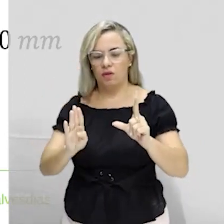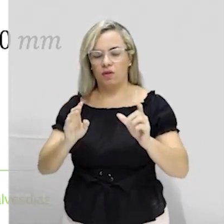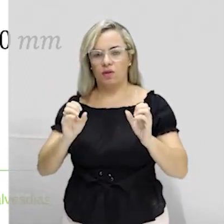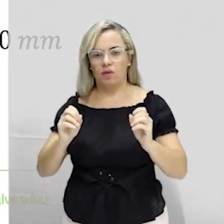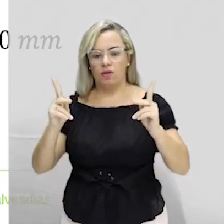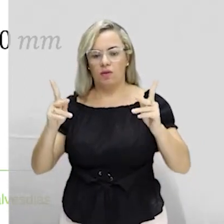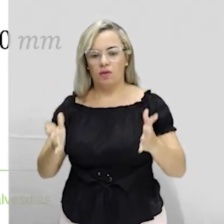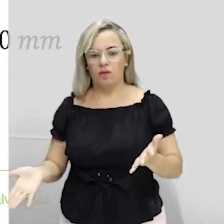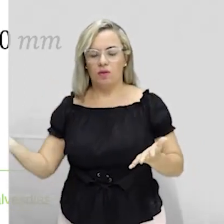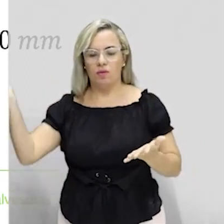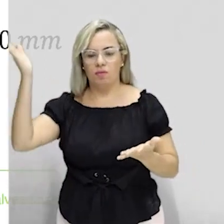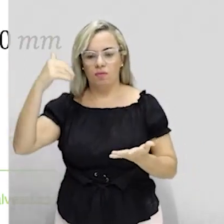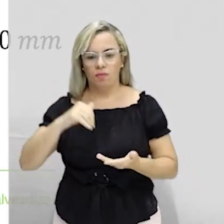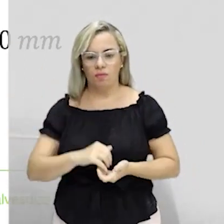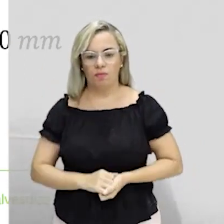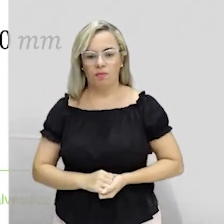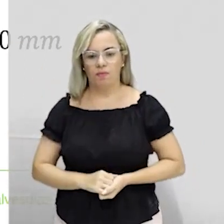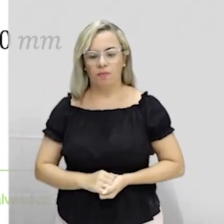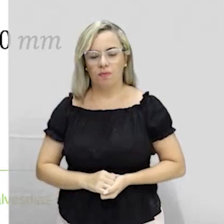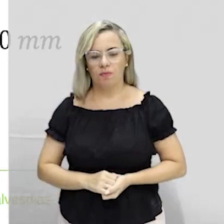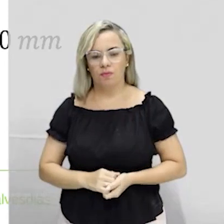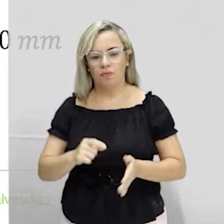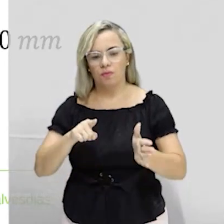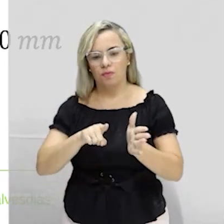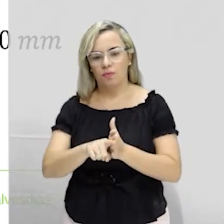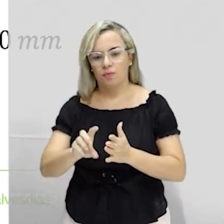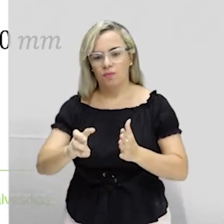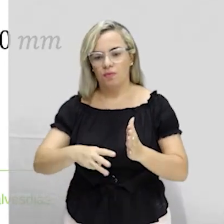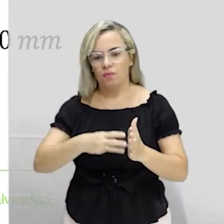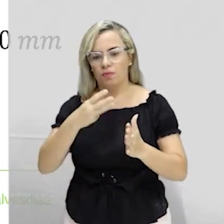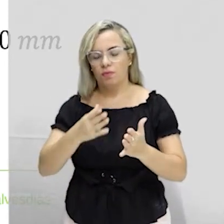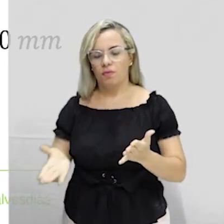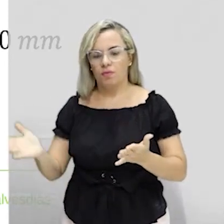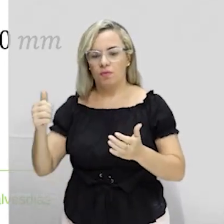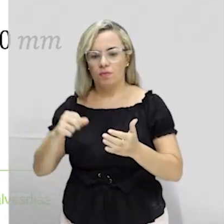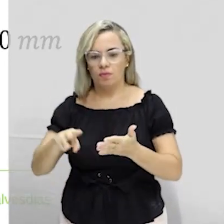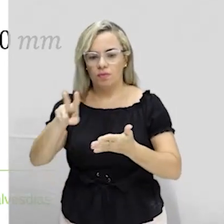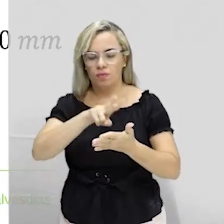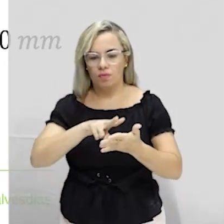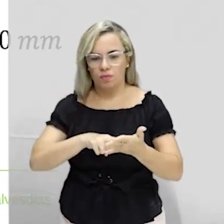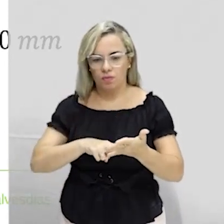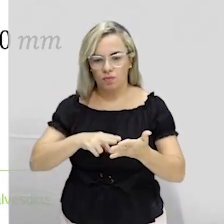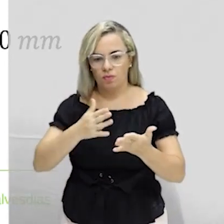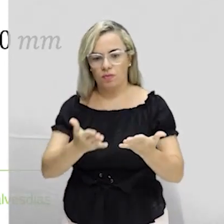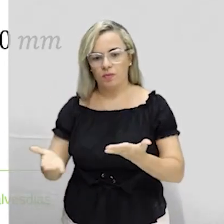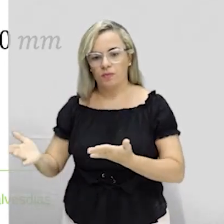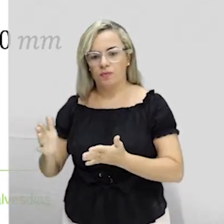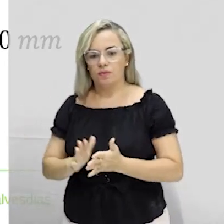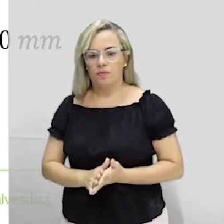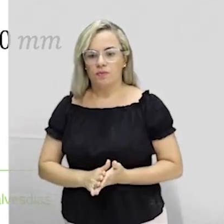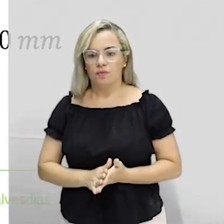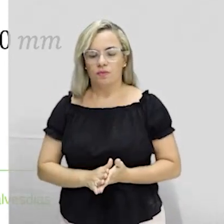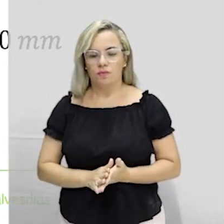ok? Vamos passar para mais uma questão. Acompanha a leitura do enunciado. Diz o